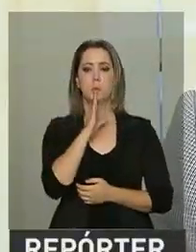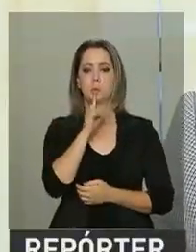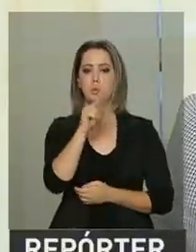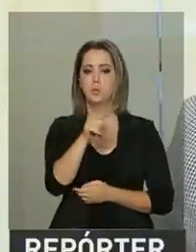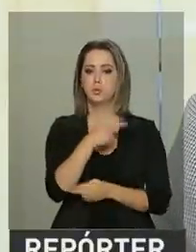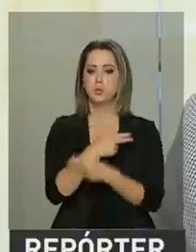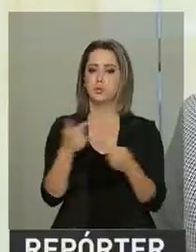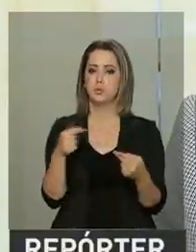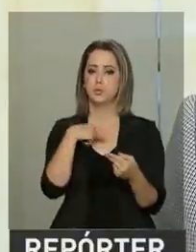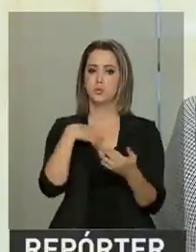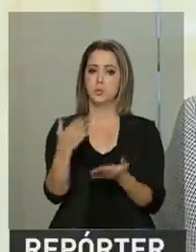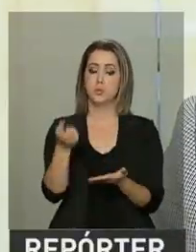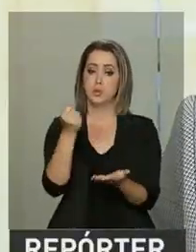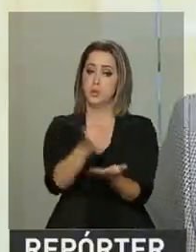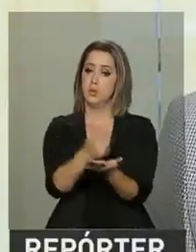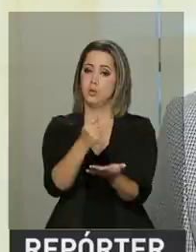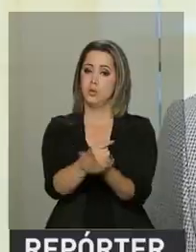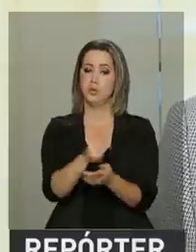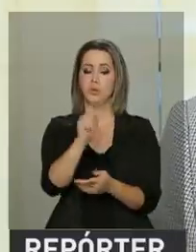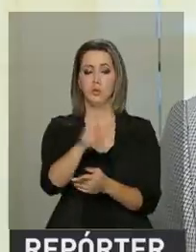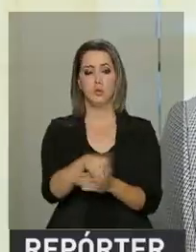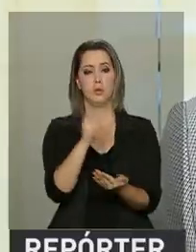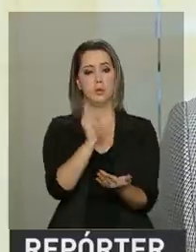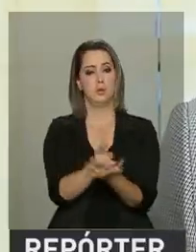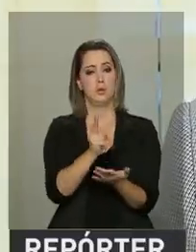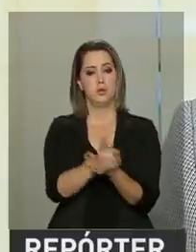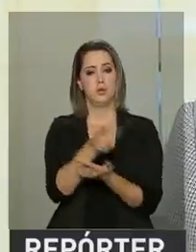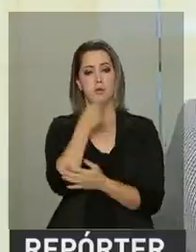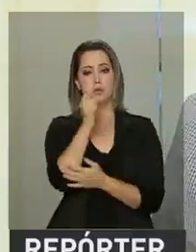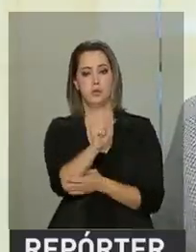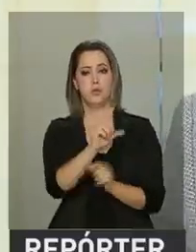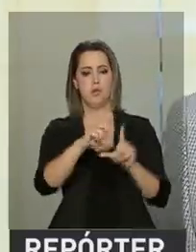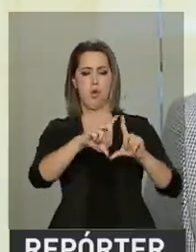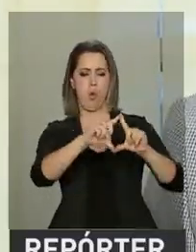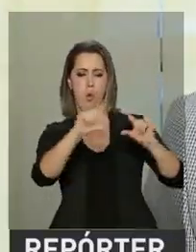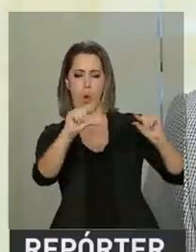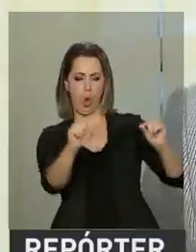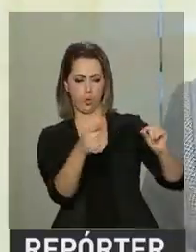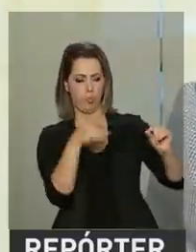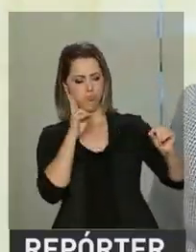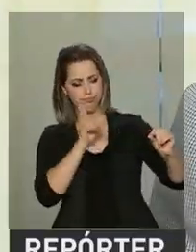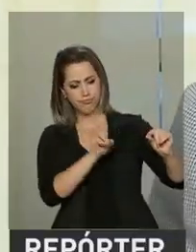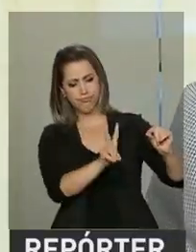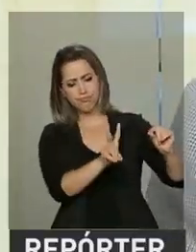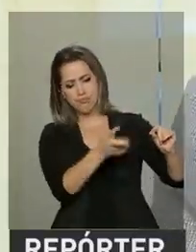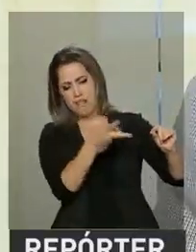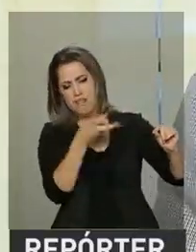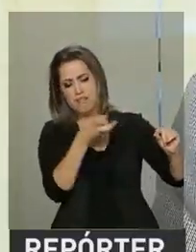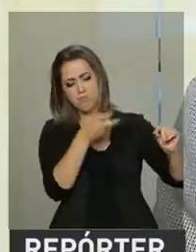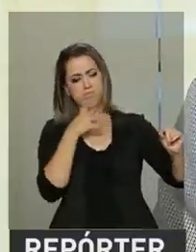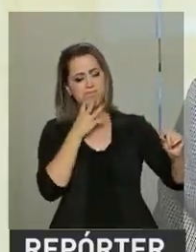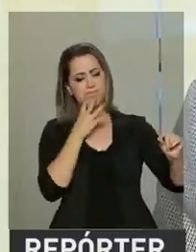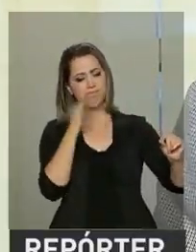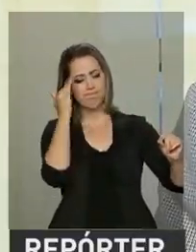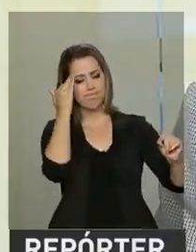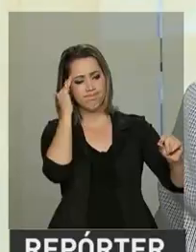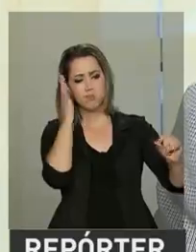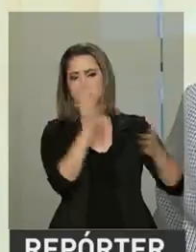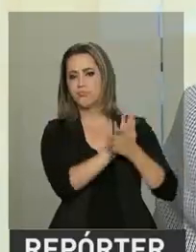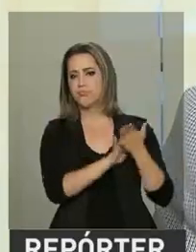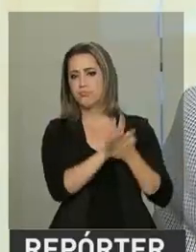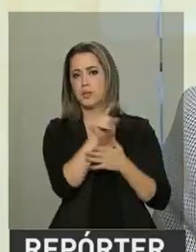os produtos que está adquirindo. Embora a gente ainda tenha no Brasil rótulos complicados, é importante que o consumidor leia o